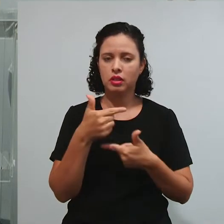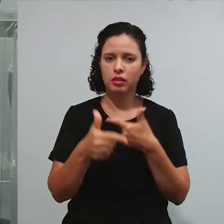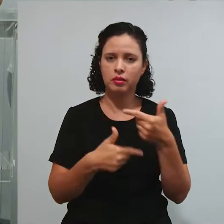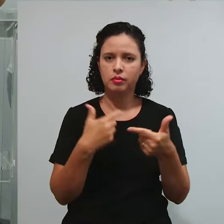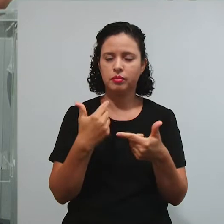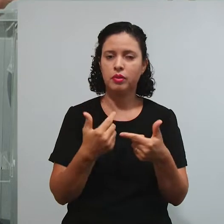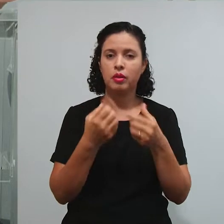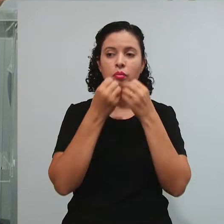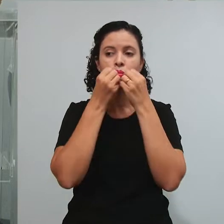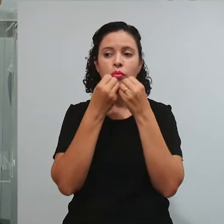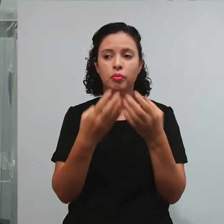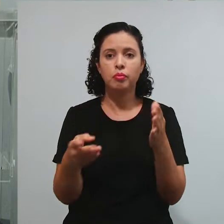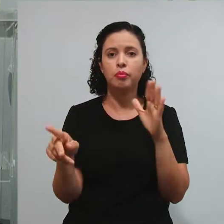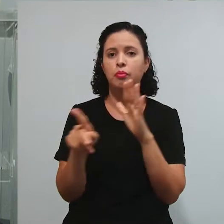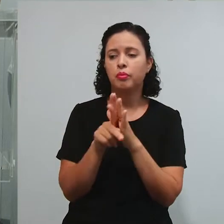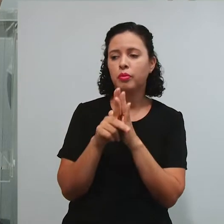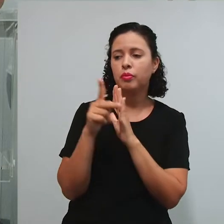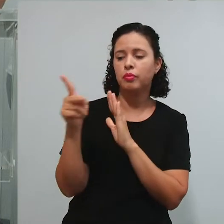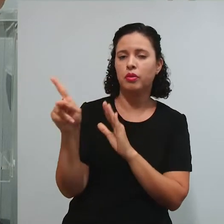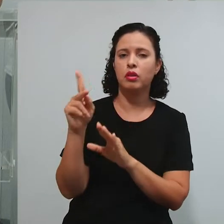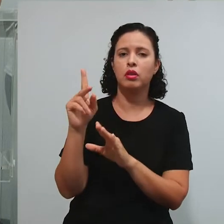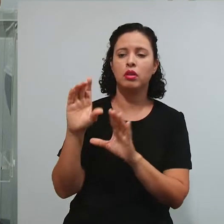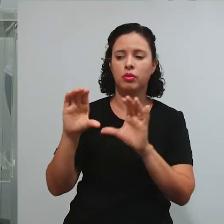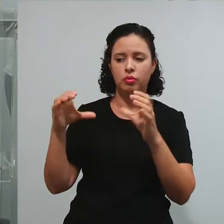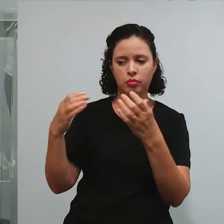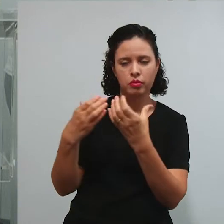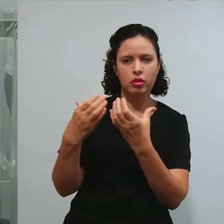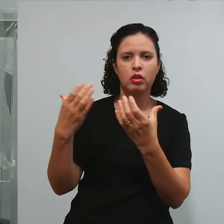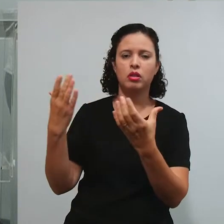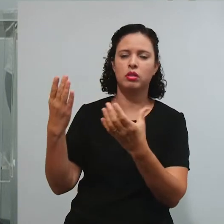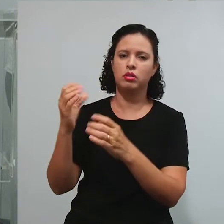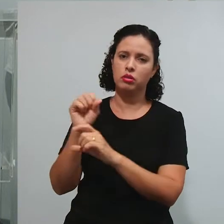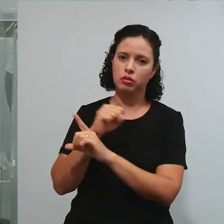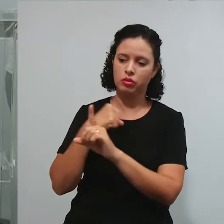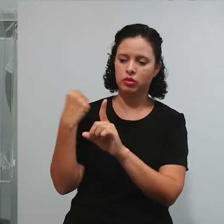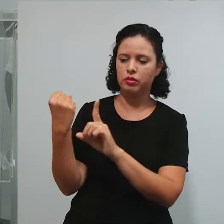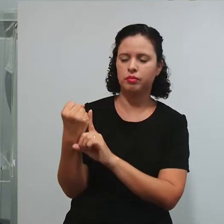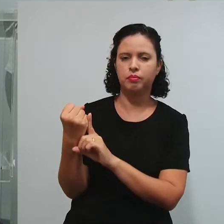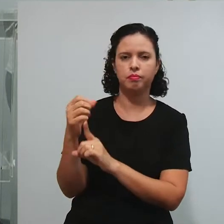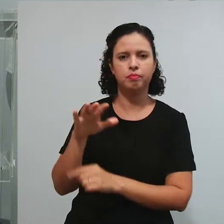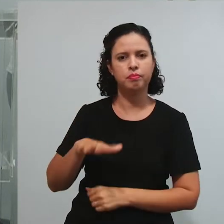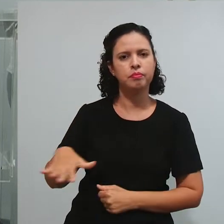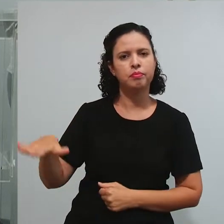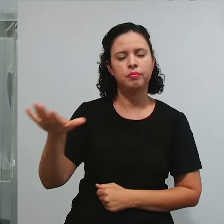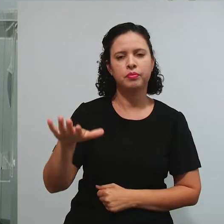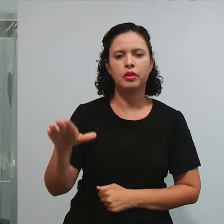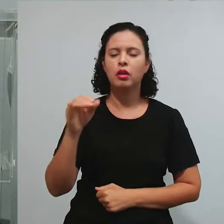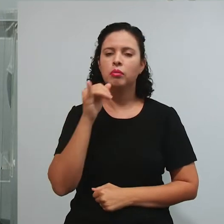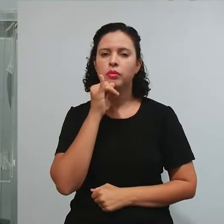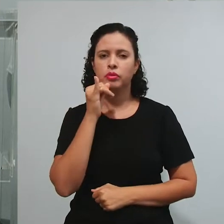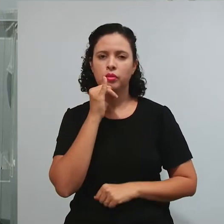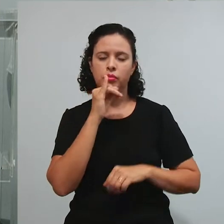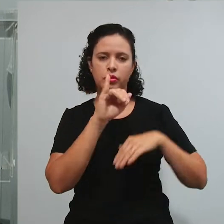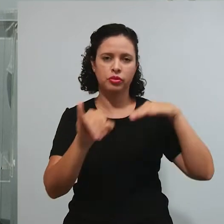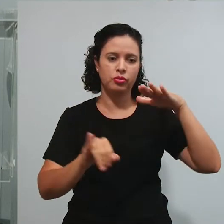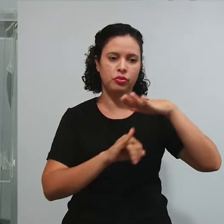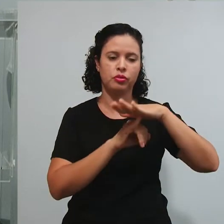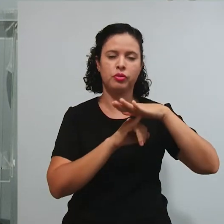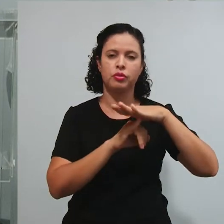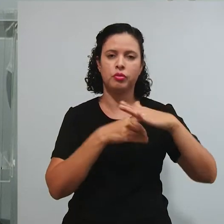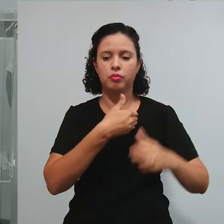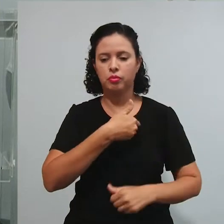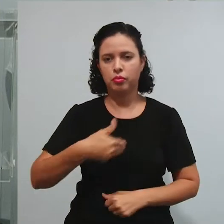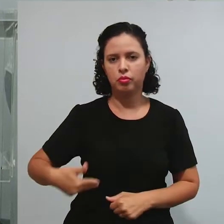para o bem da sociedade, para o bem da comunidade em geral, né? Uma organização pública, ela